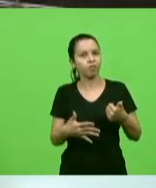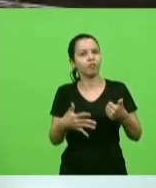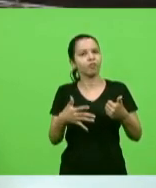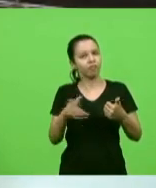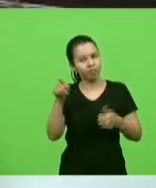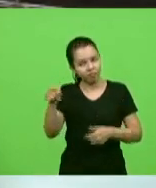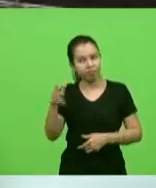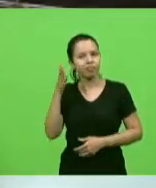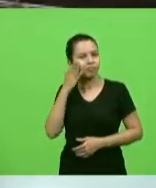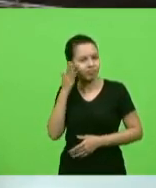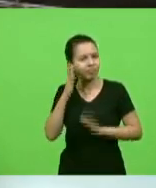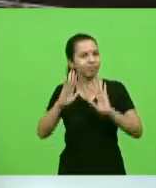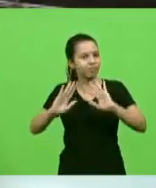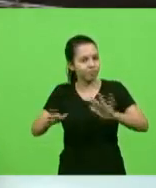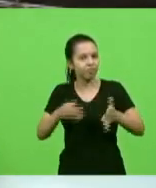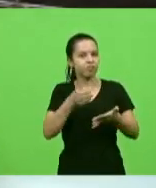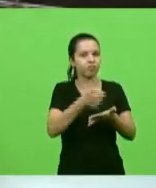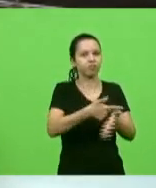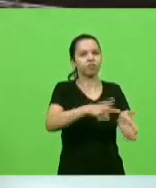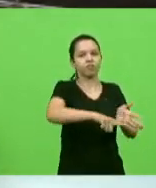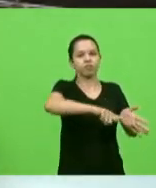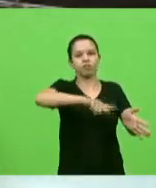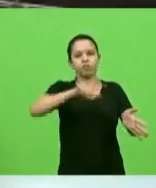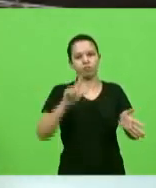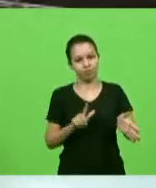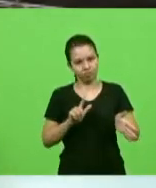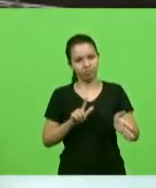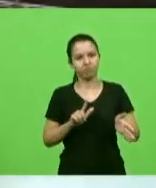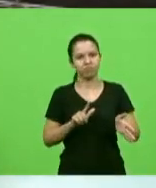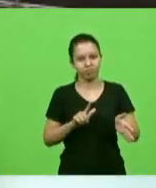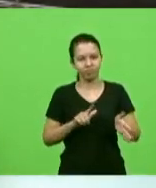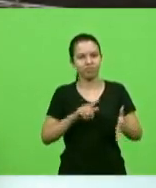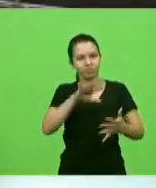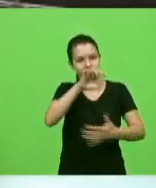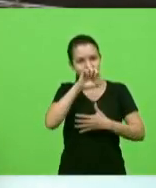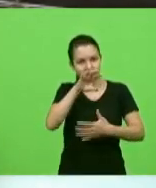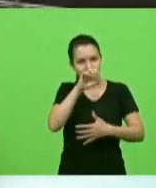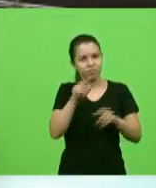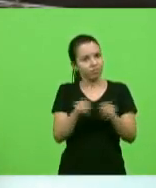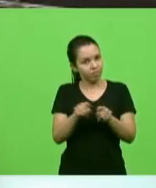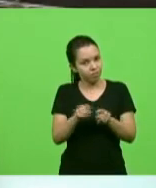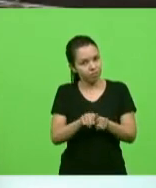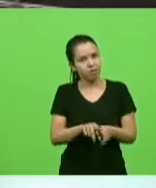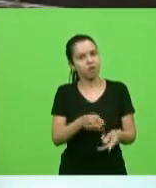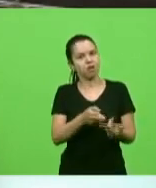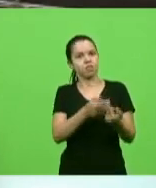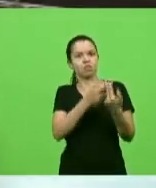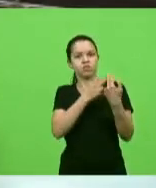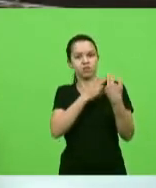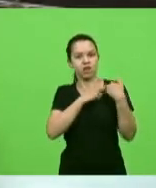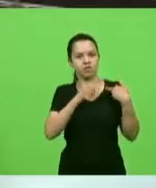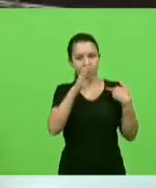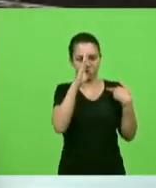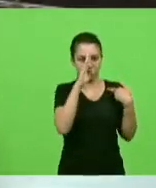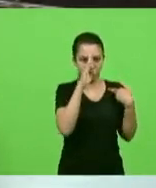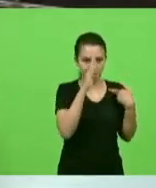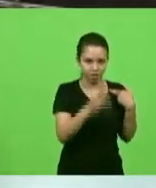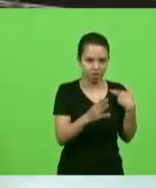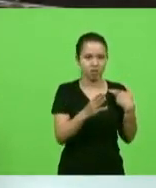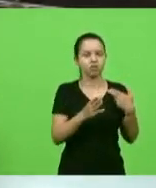conhecimento do pagamento antecipado dos respiradores além de ser responsável direto pela